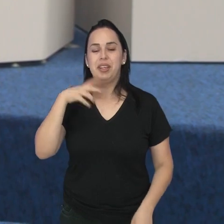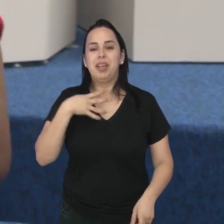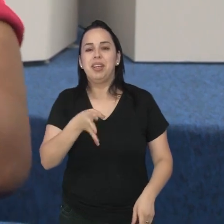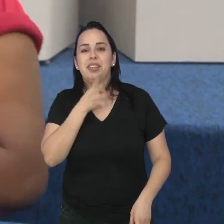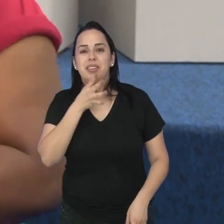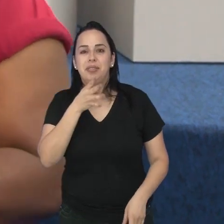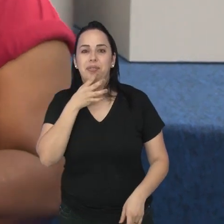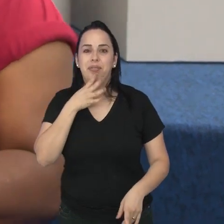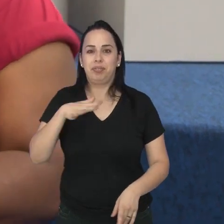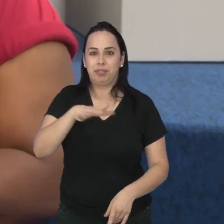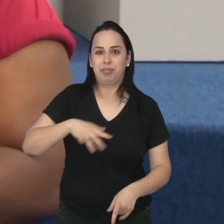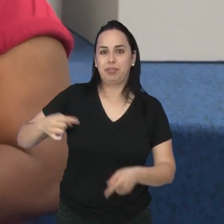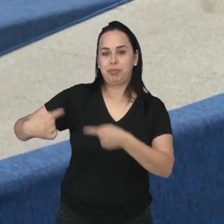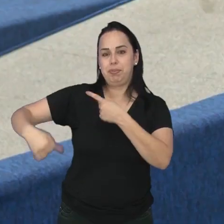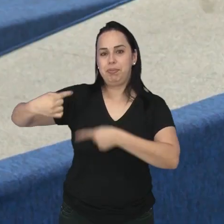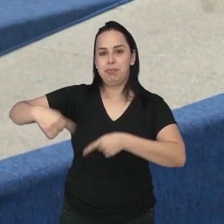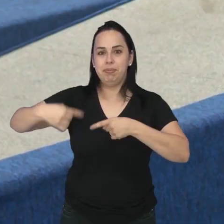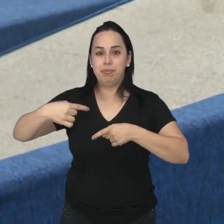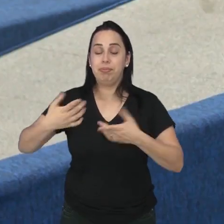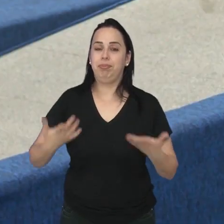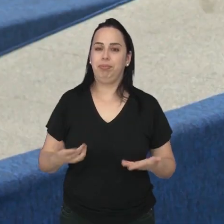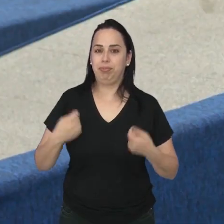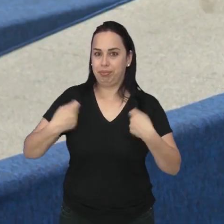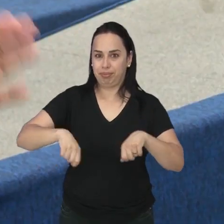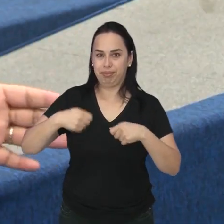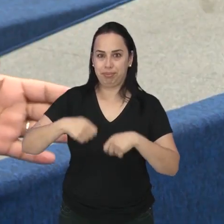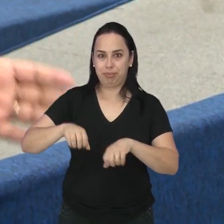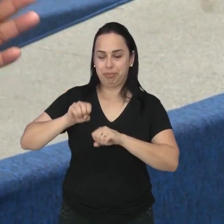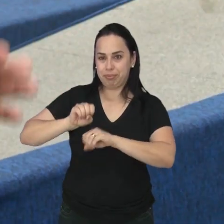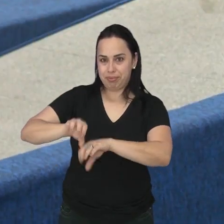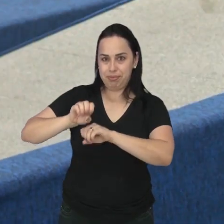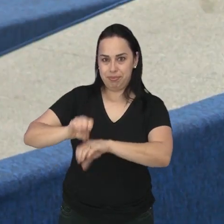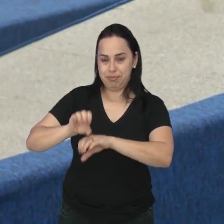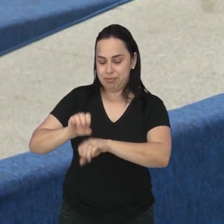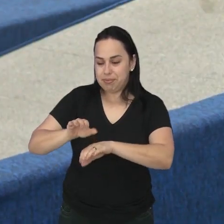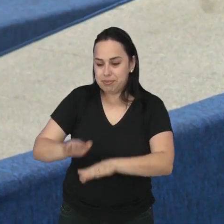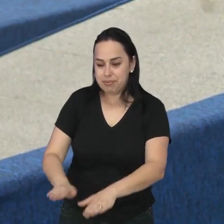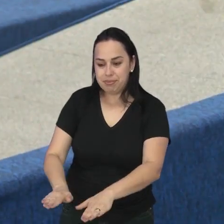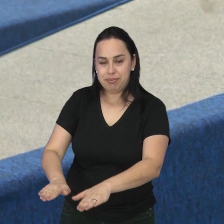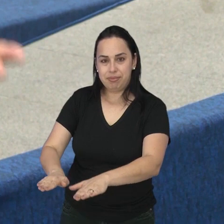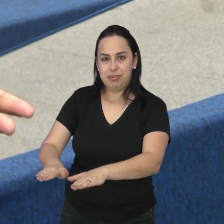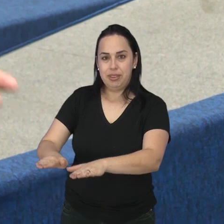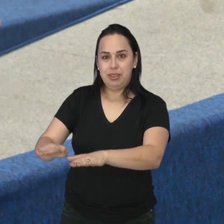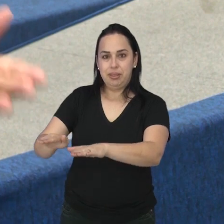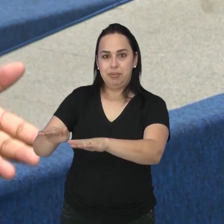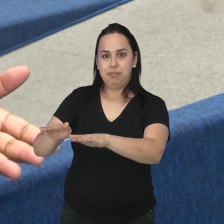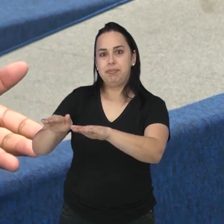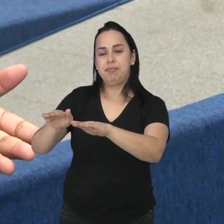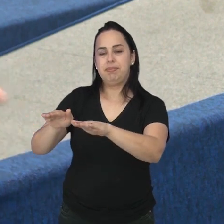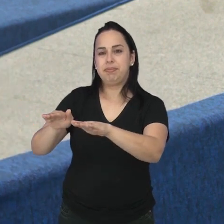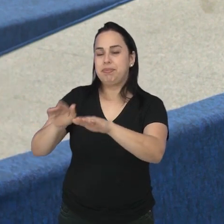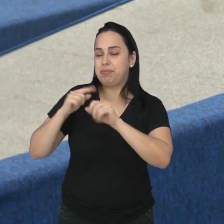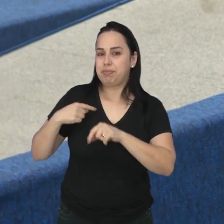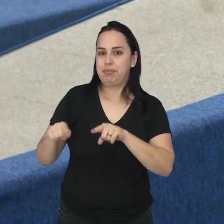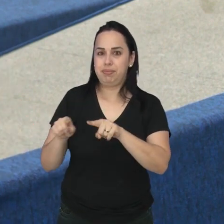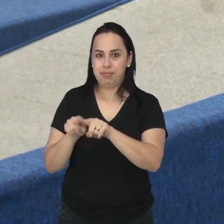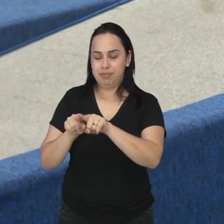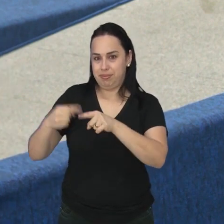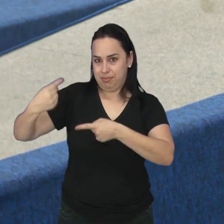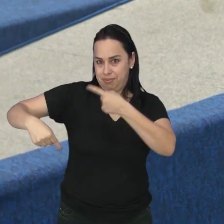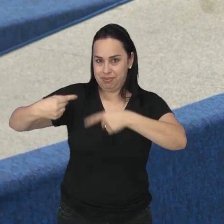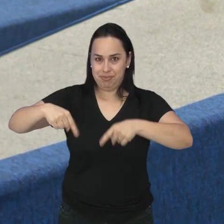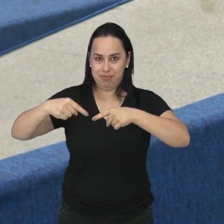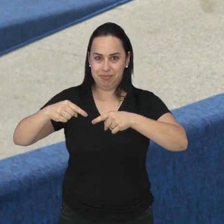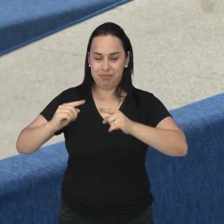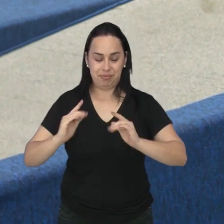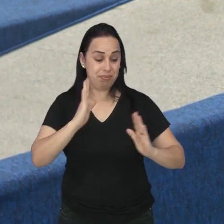pouco da política desde cedo. Você tem que ensinar para a criança desde cedo o que é política, porque senão quando